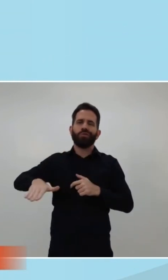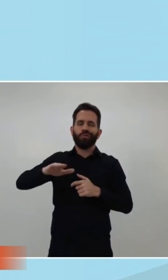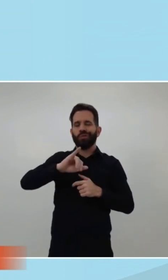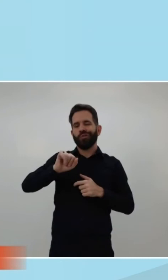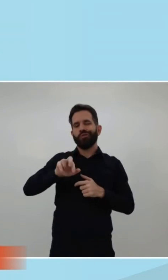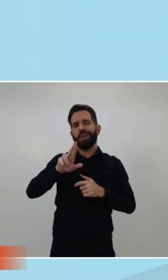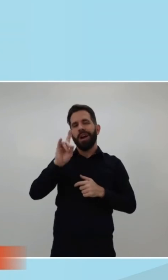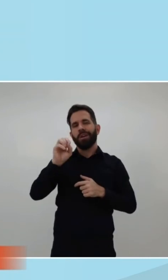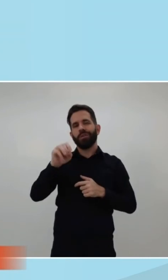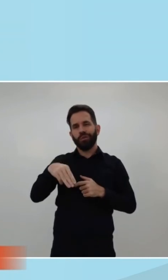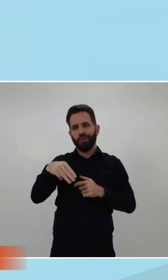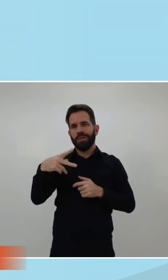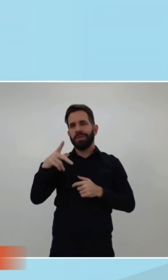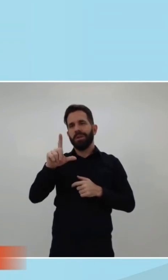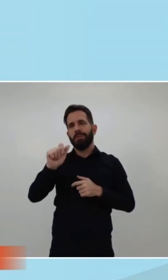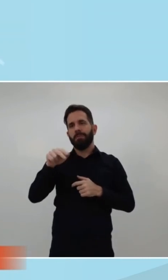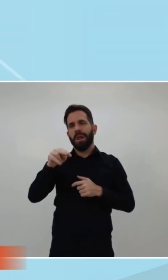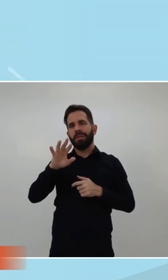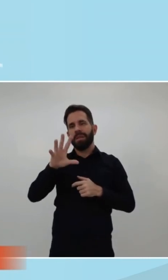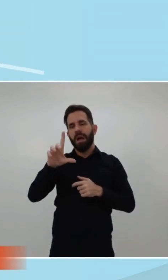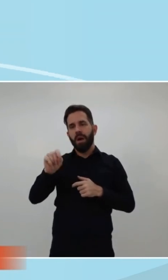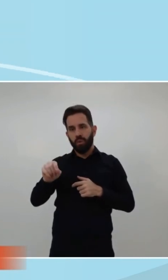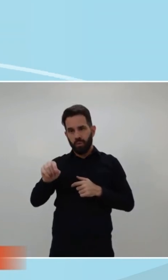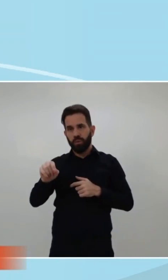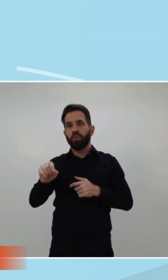amanhã, pelo site